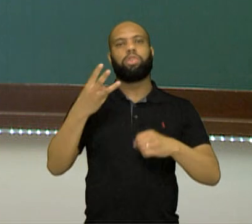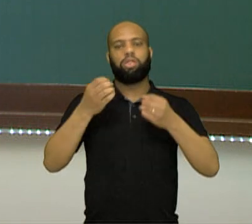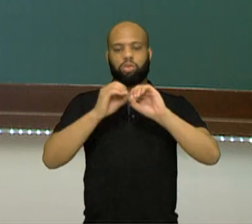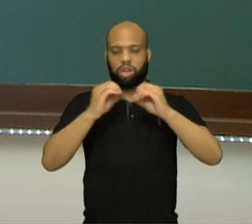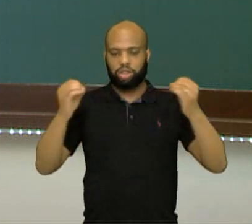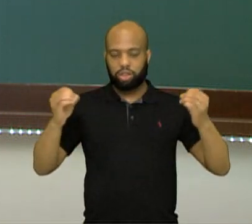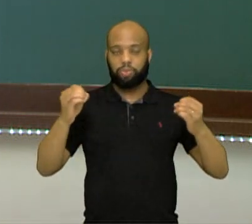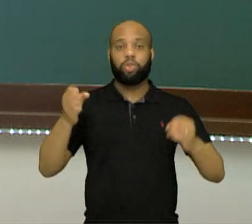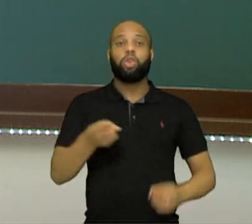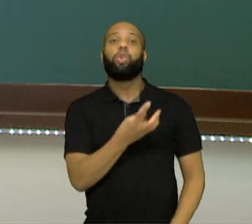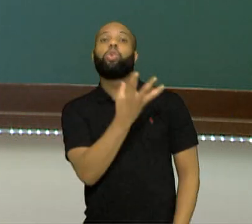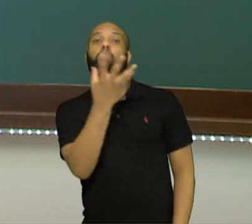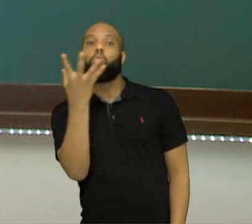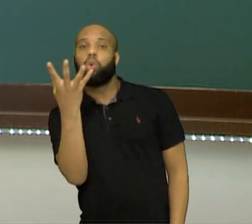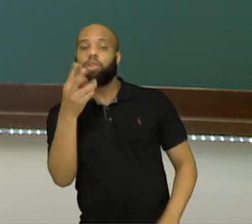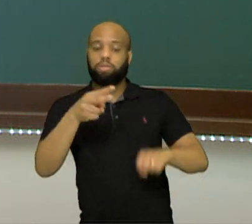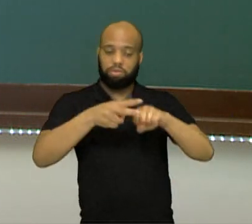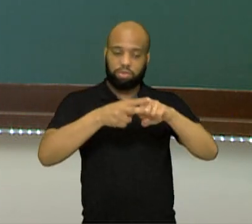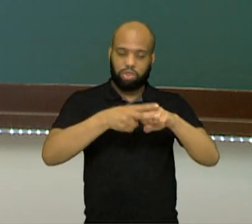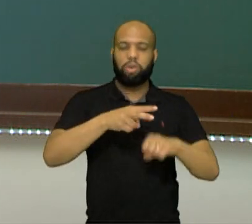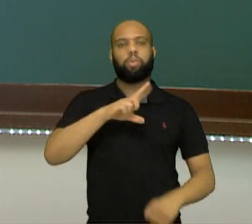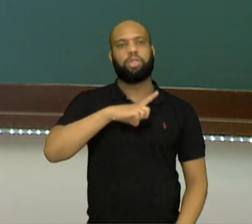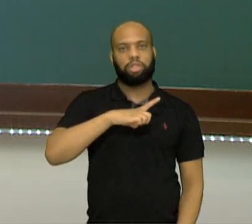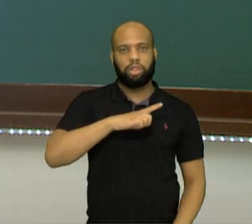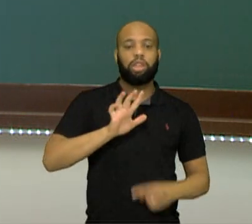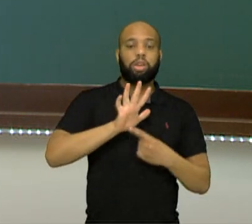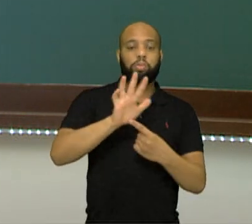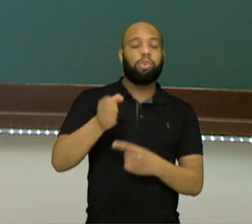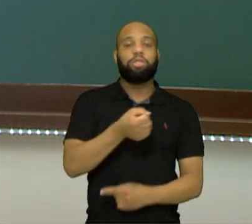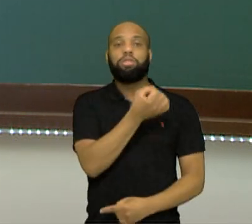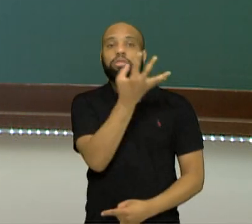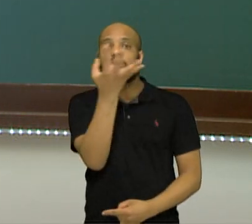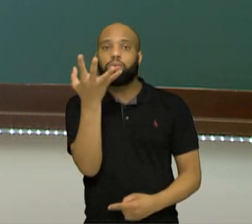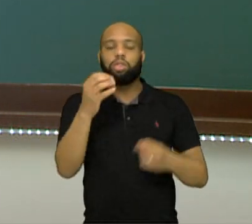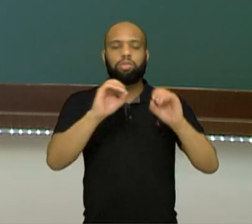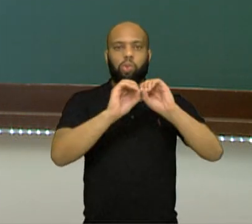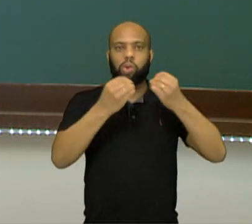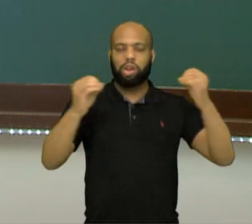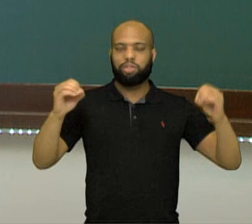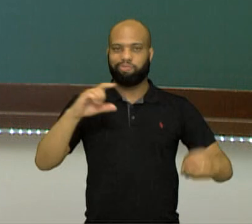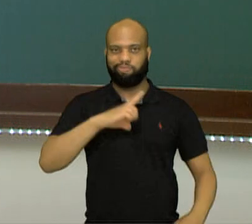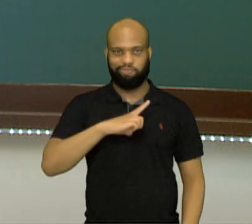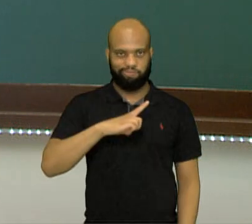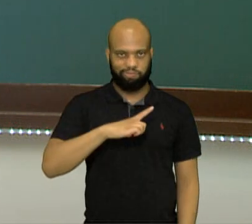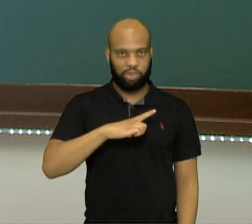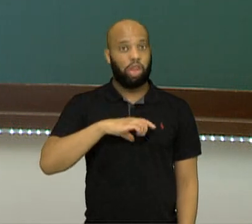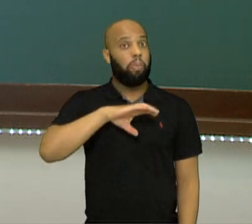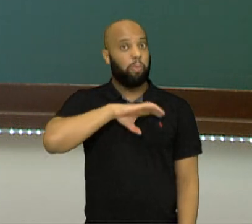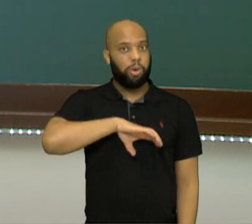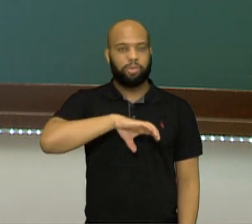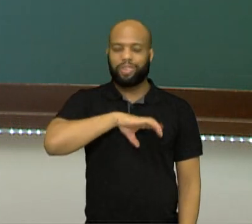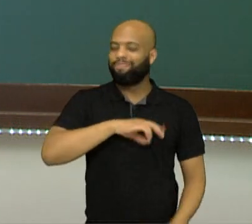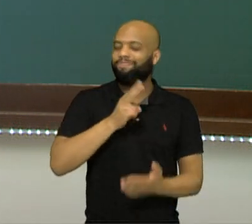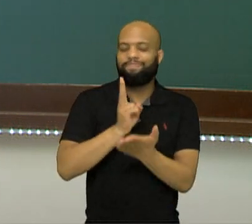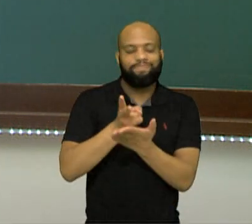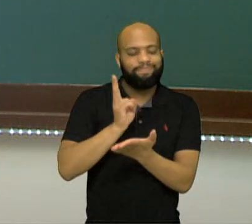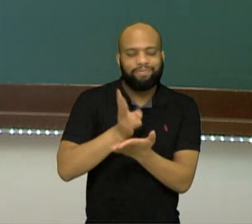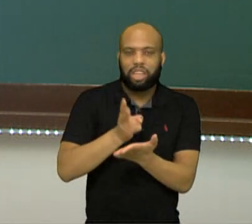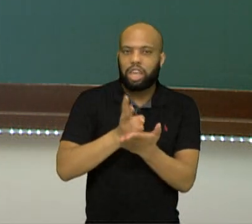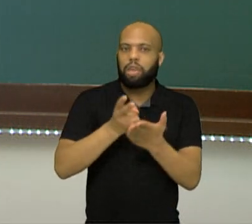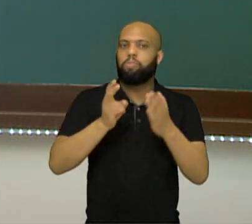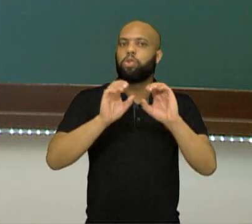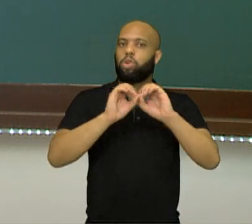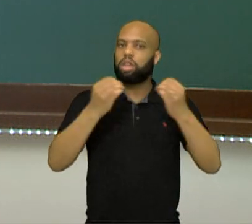de orações. E não há na língua portuguesa oração sem verbo. Nós podemos ter oração sem